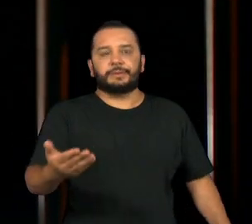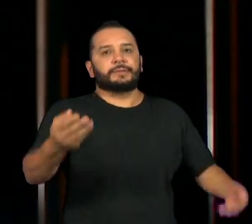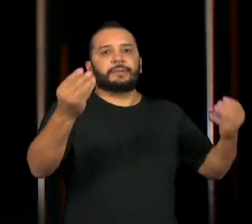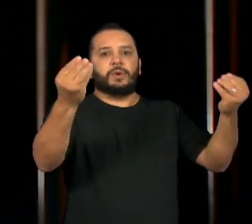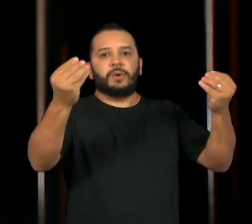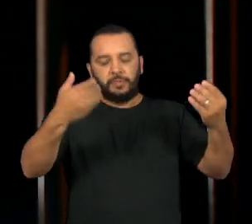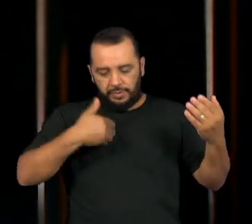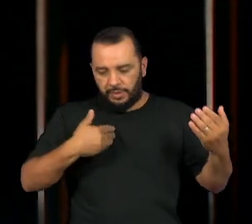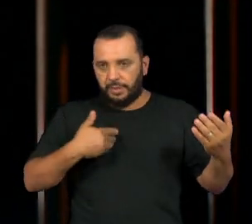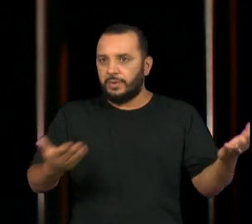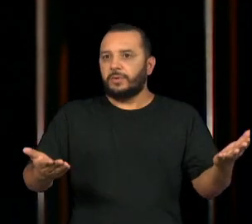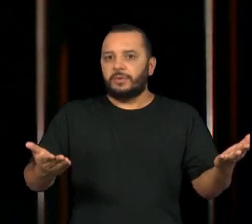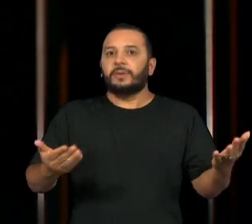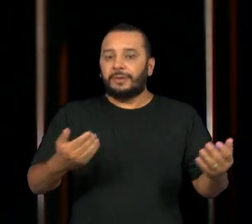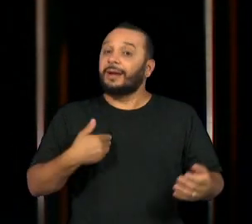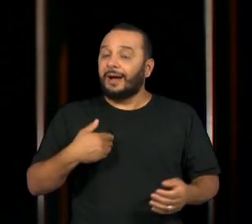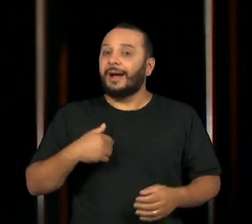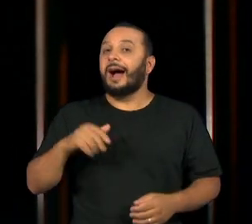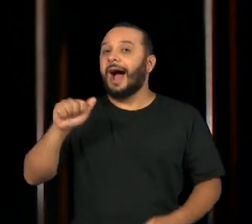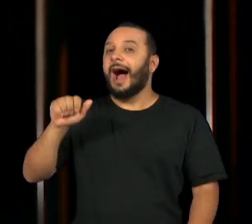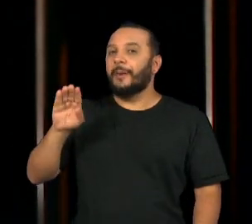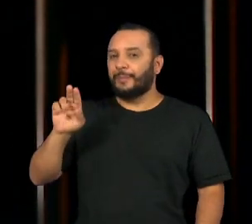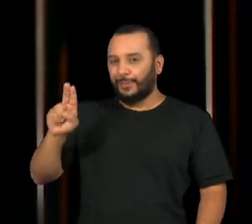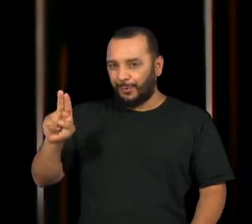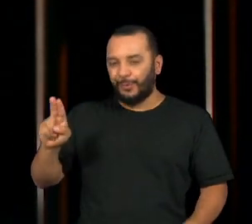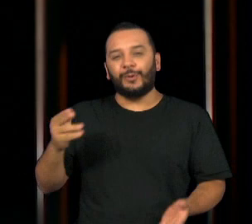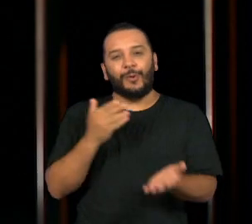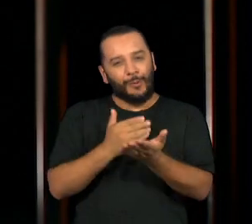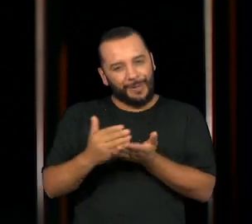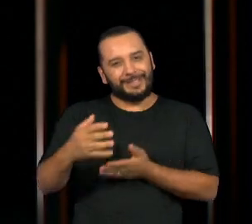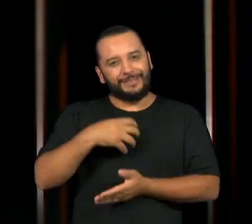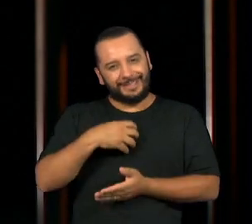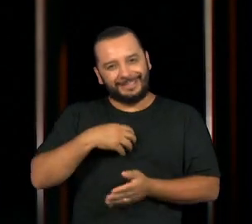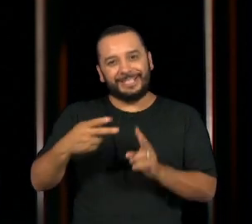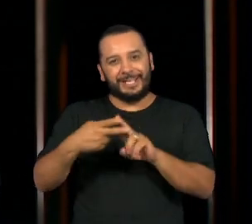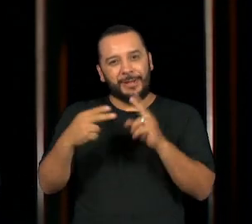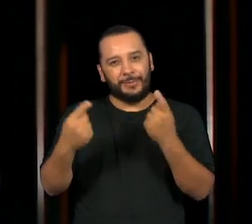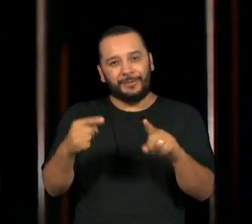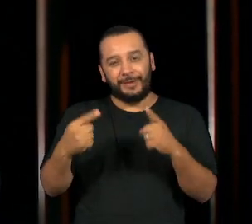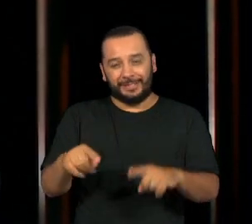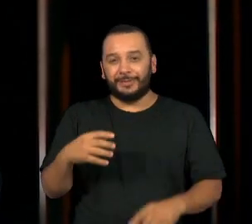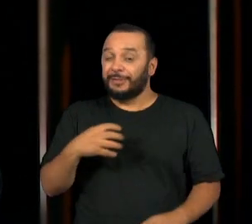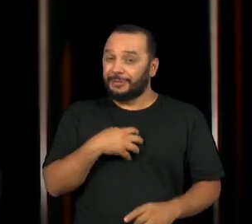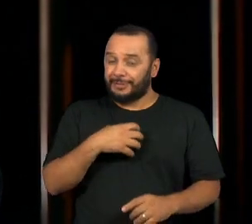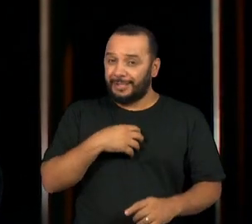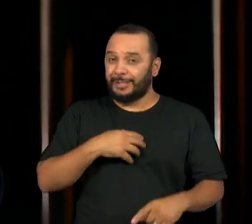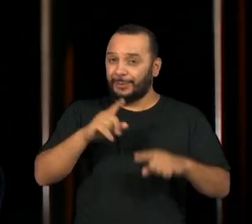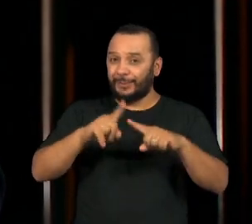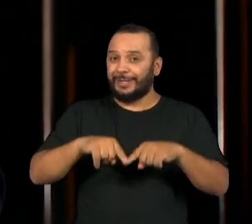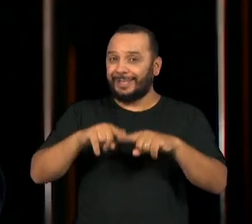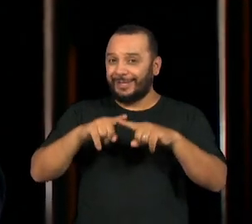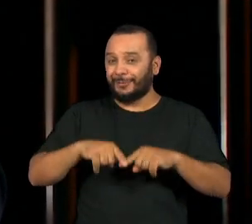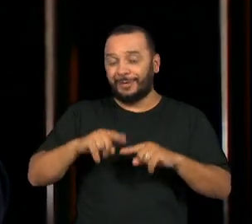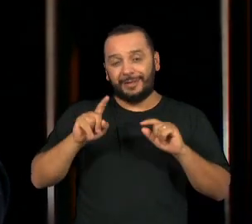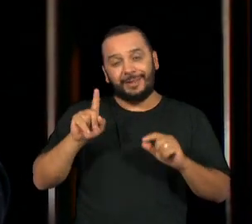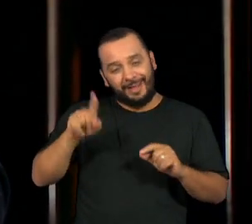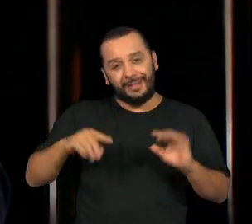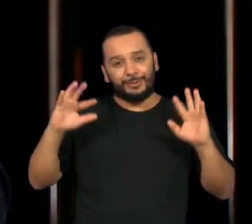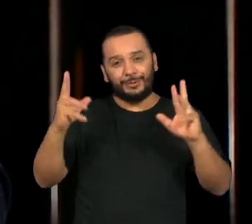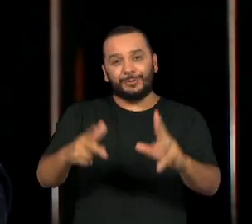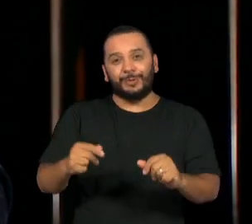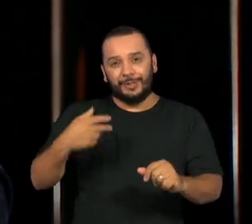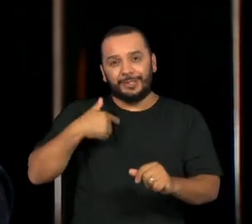Ai de mim! É assim que o mestre Abu abria os provocações. Segundo ele, esse gemido grego, que eu acredito seja de todos